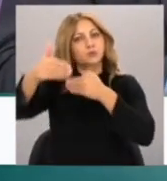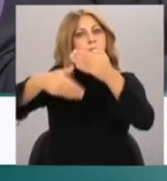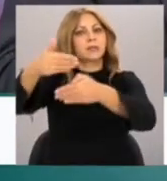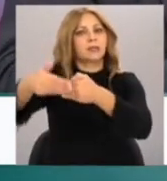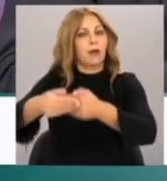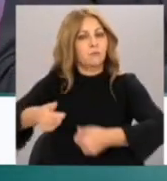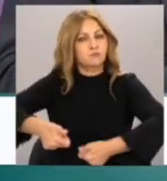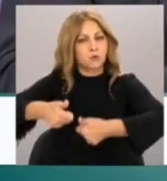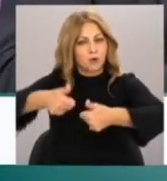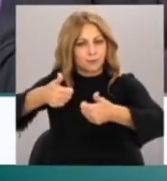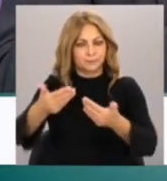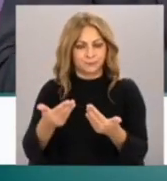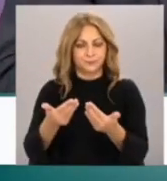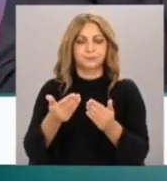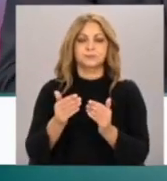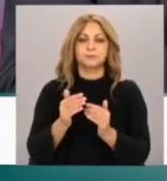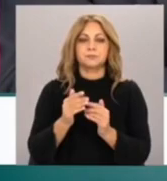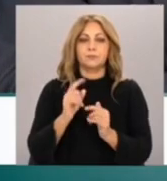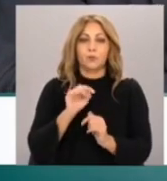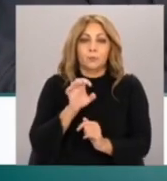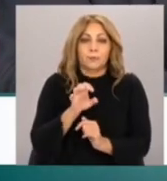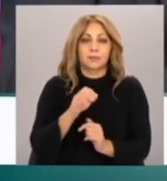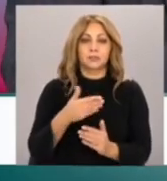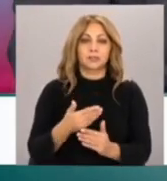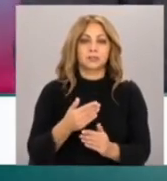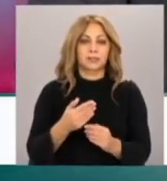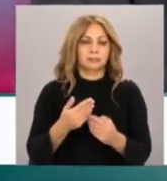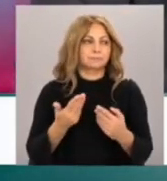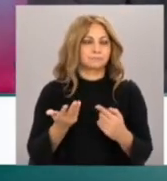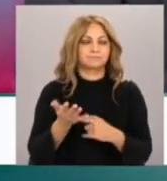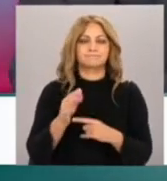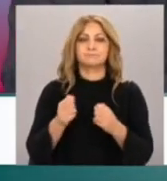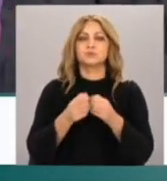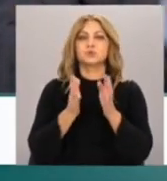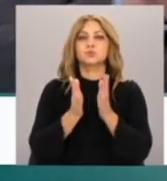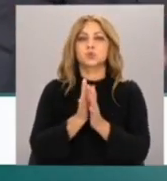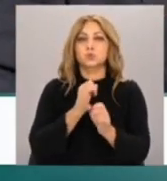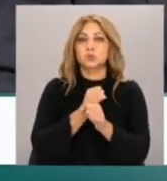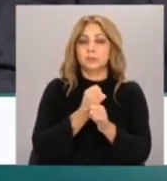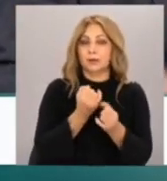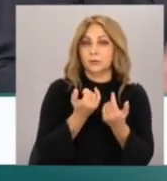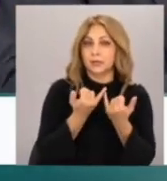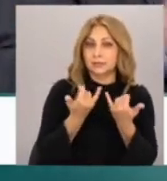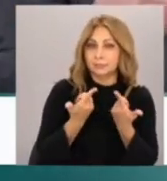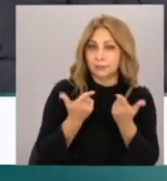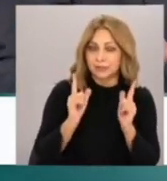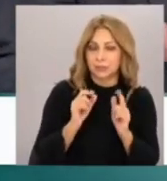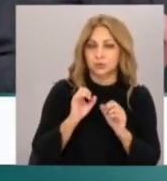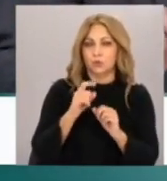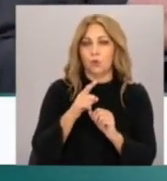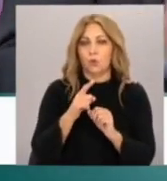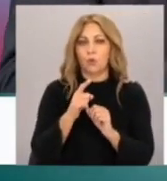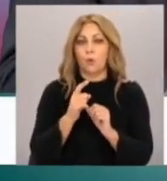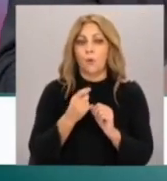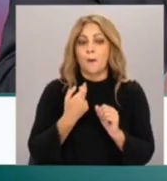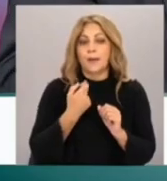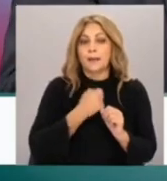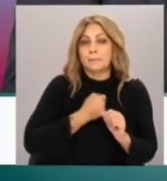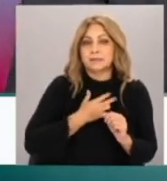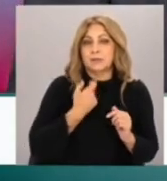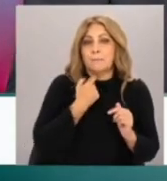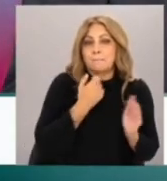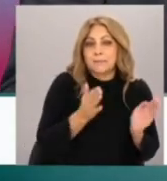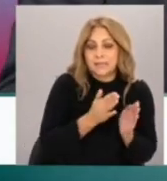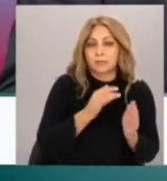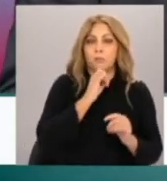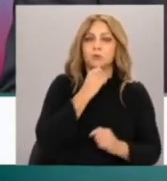país que tenha por exemplo a todos aqueles que são trabalhadores Independentes ou microempreendedores de uma palavra a dizer são pessoas